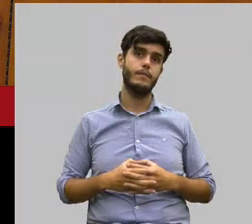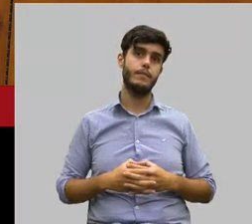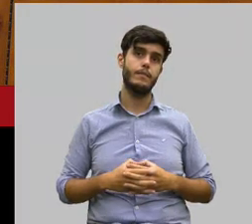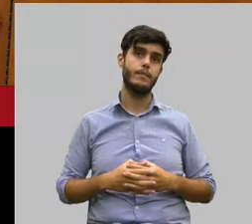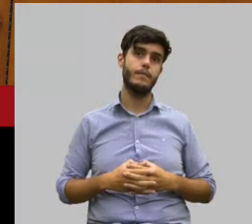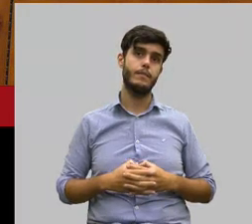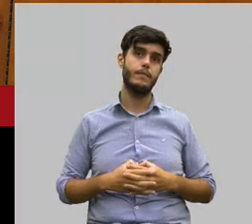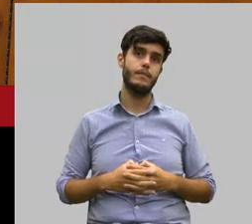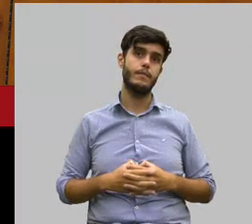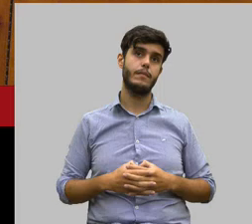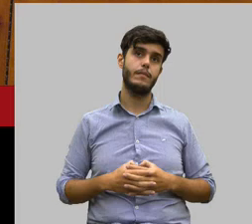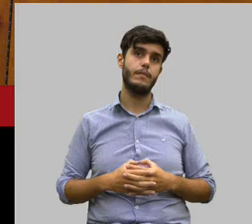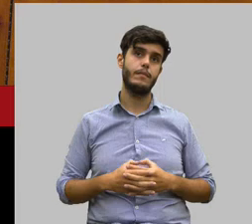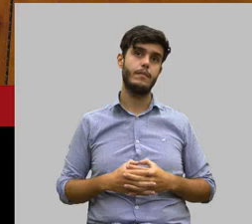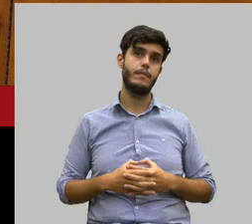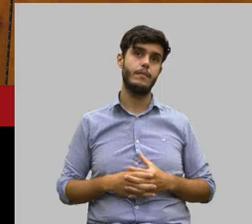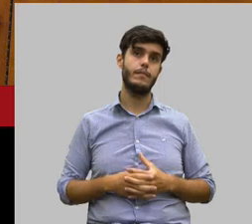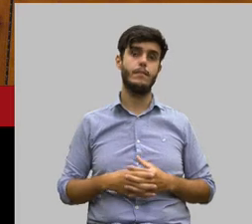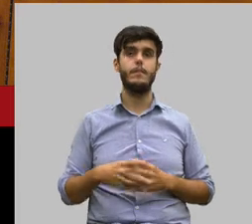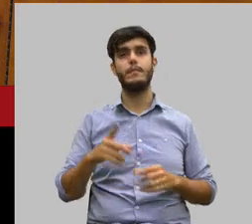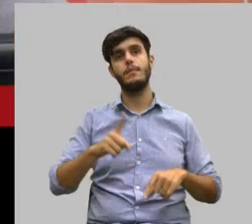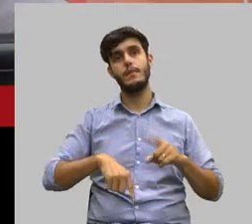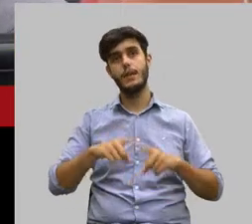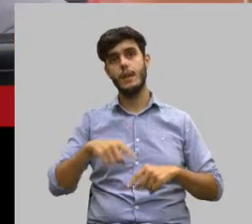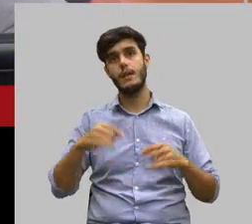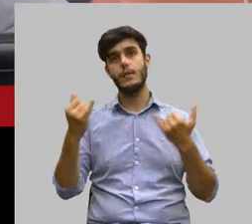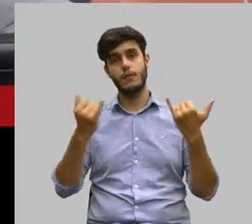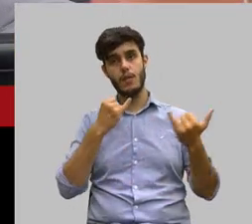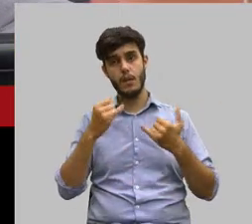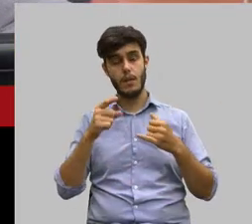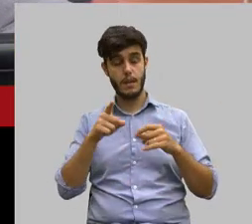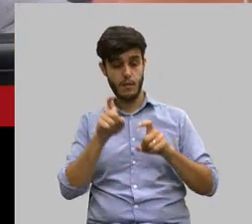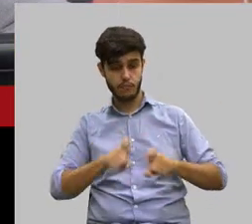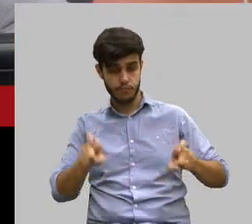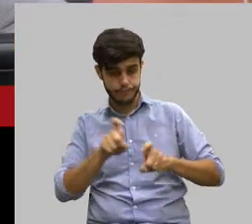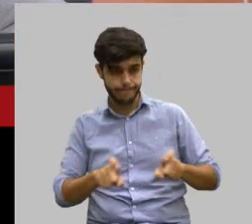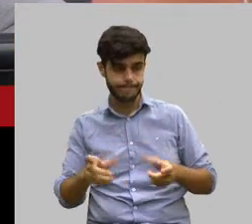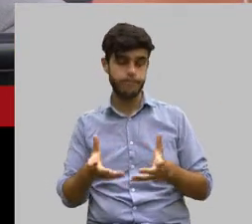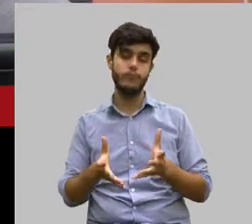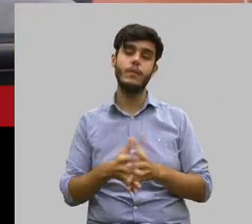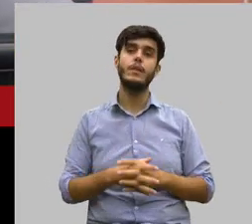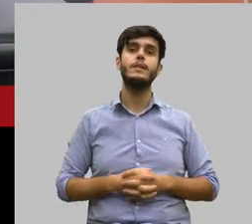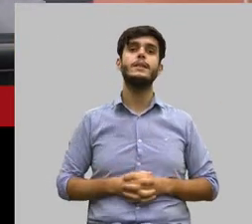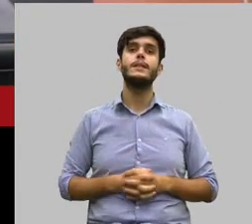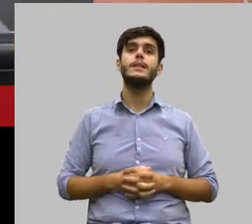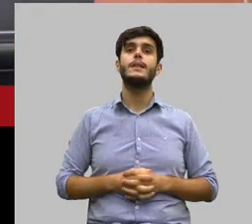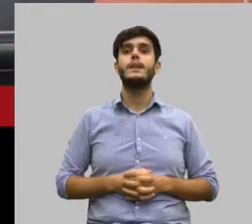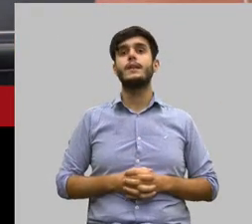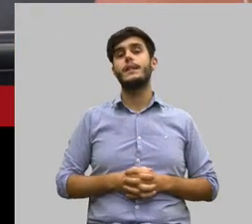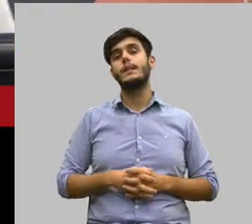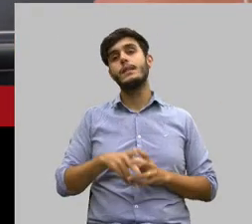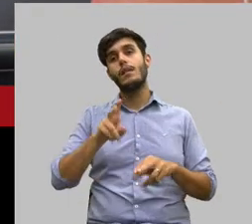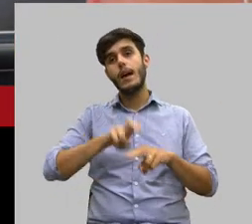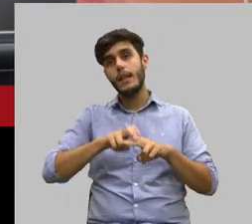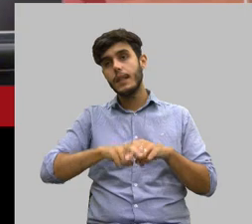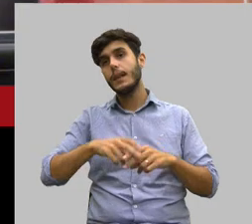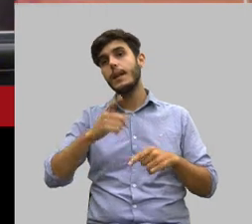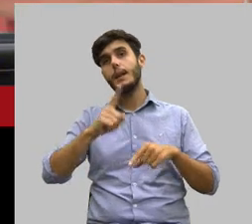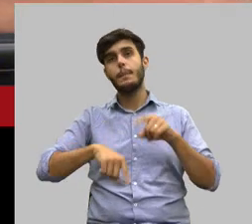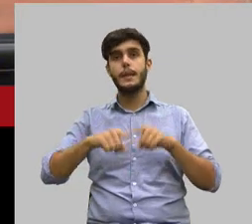tudo bem equipamentos de informática né e mobiliário